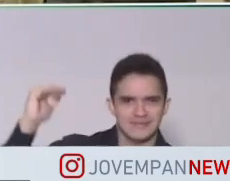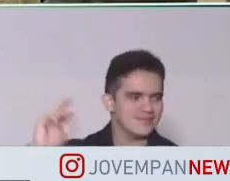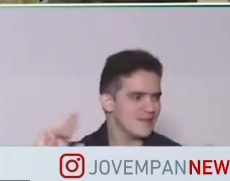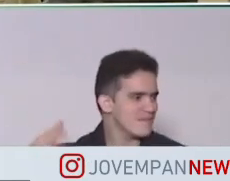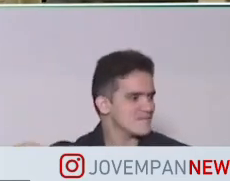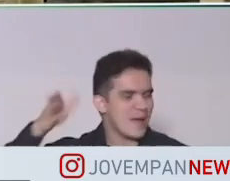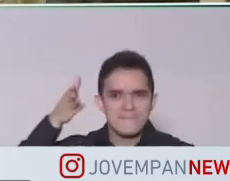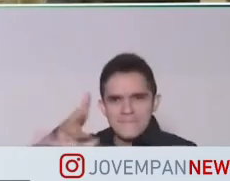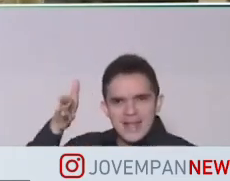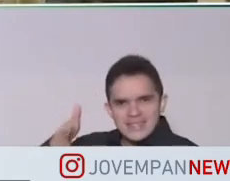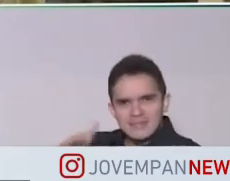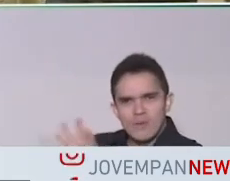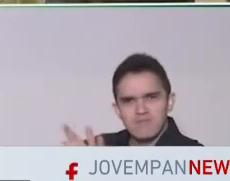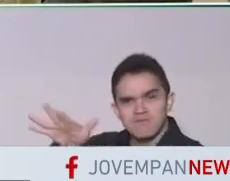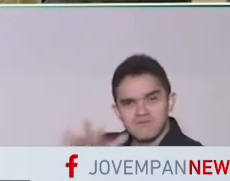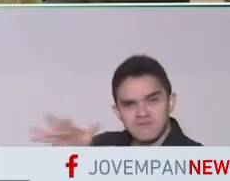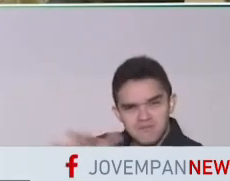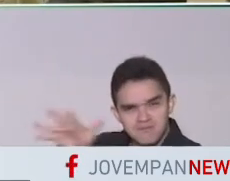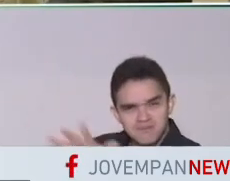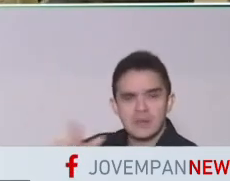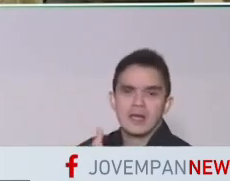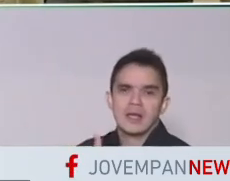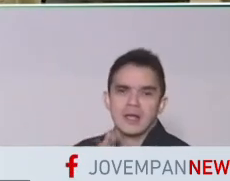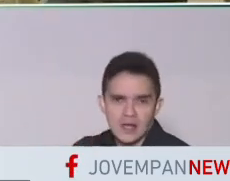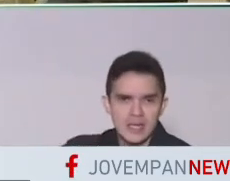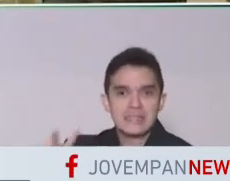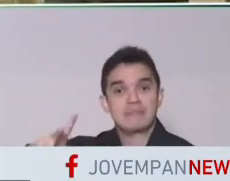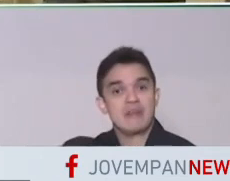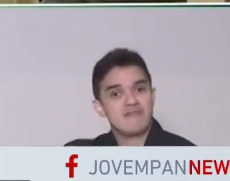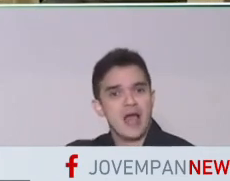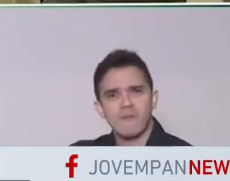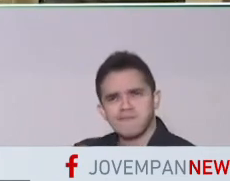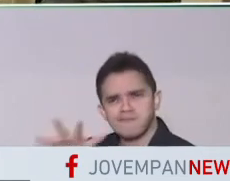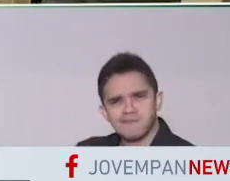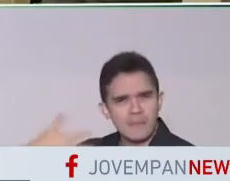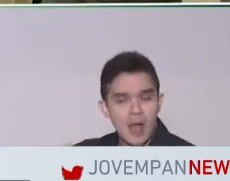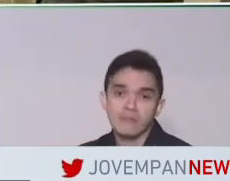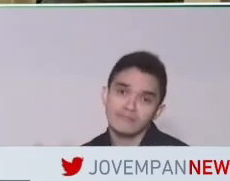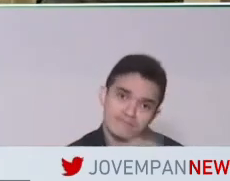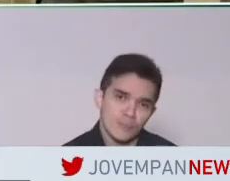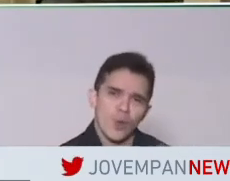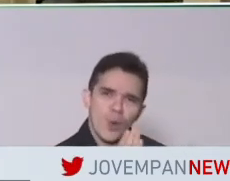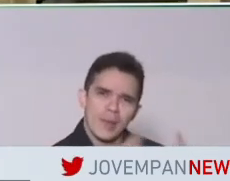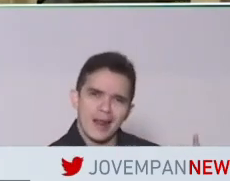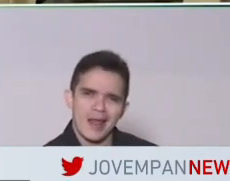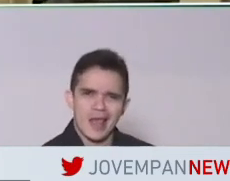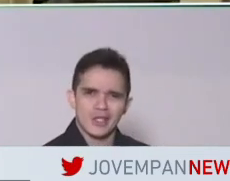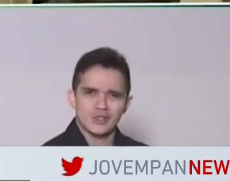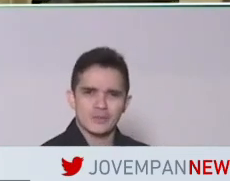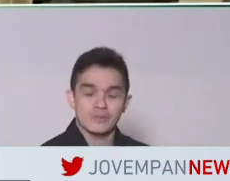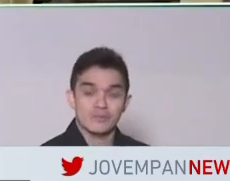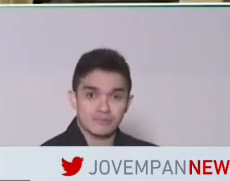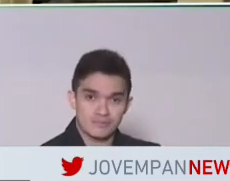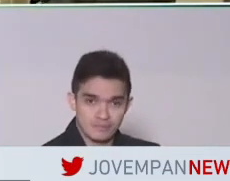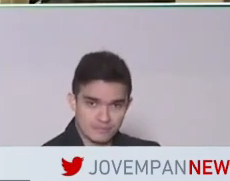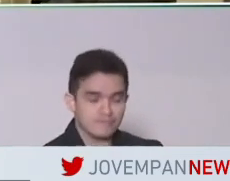chamado EAD na rede privada foi a grande responsável por essa tendência de crescimento o que mostra uma